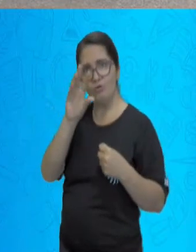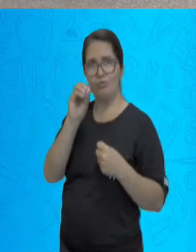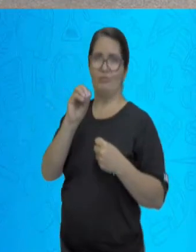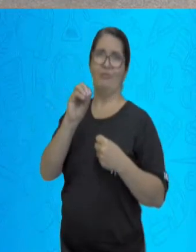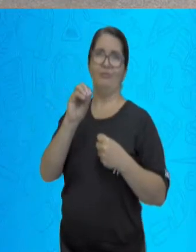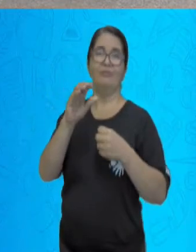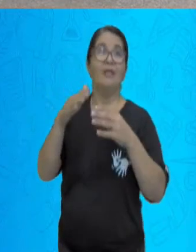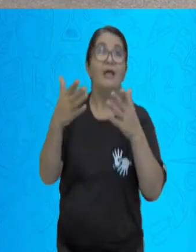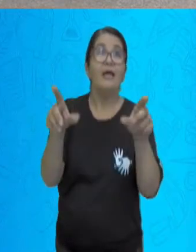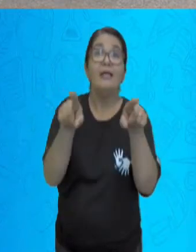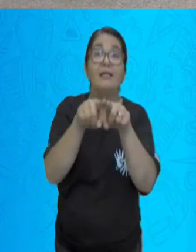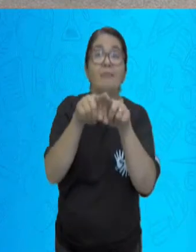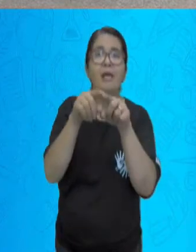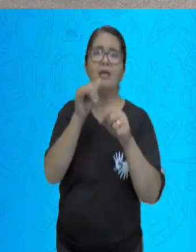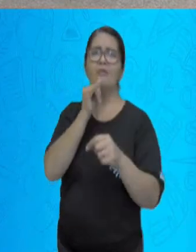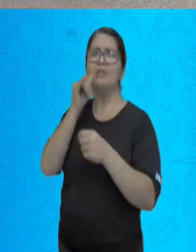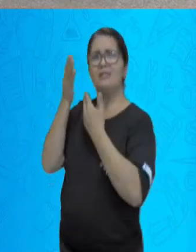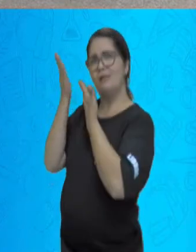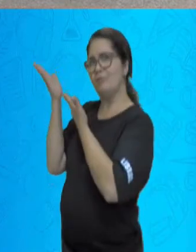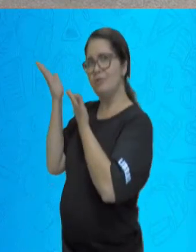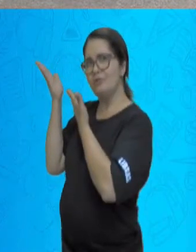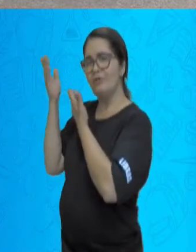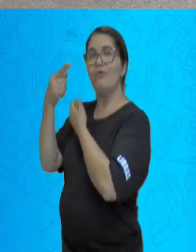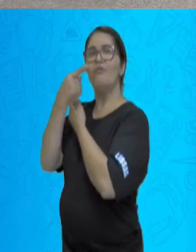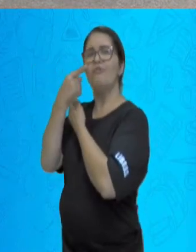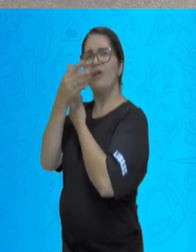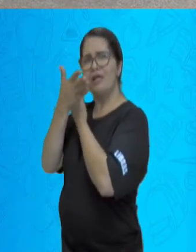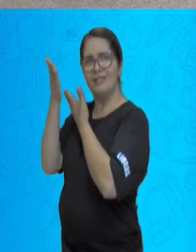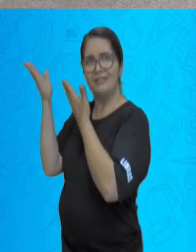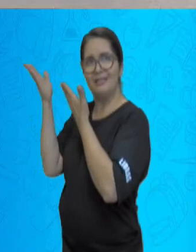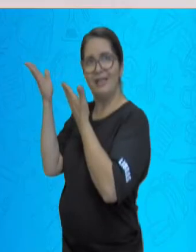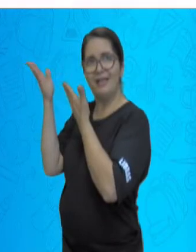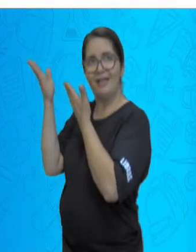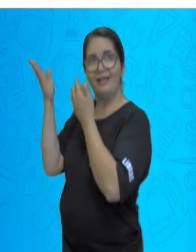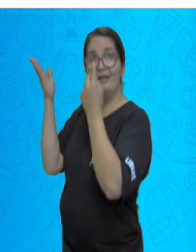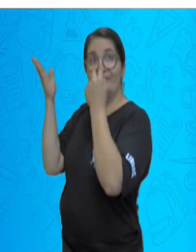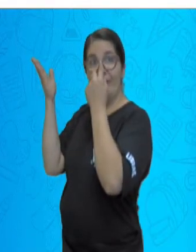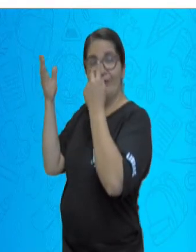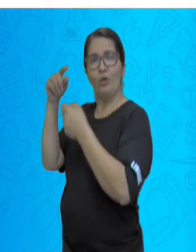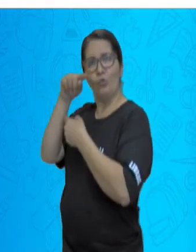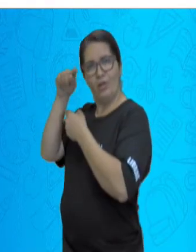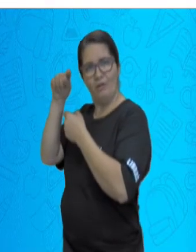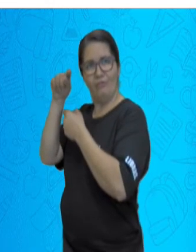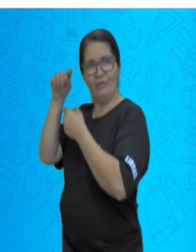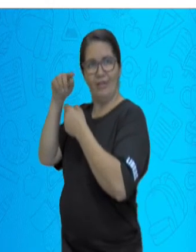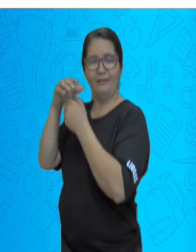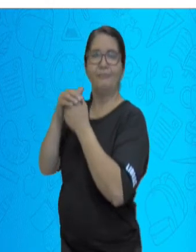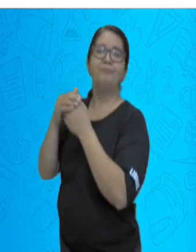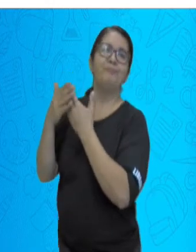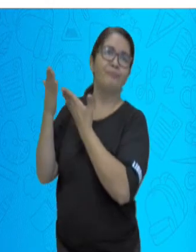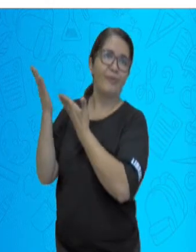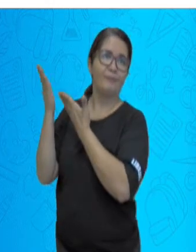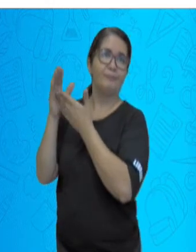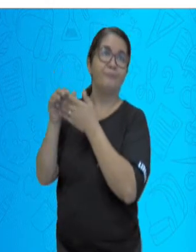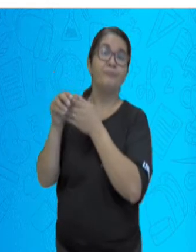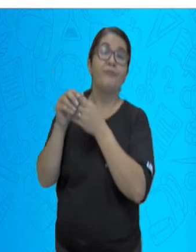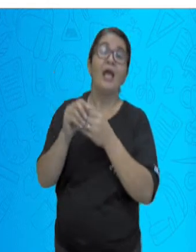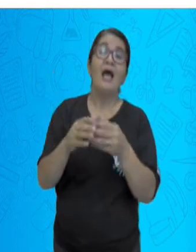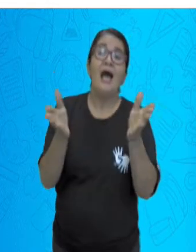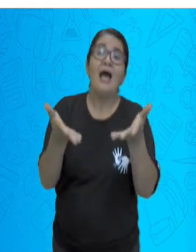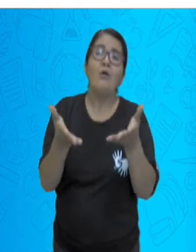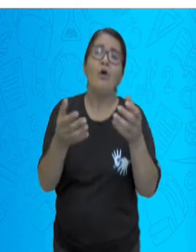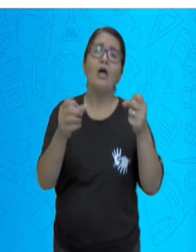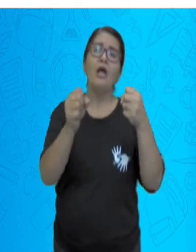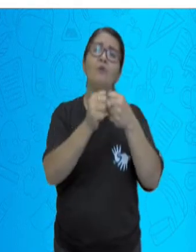exemplos. Roupa, guarda-roupa, queda, paraquedas. E os